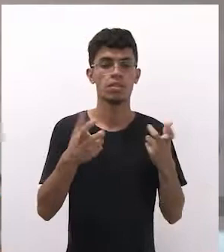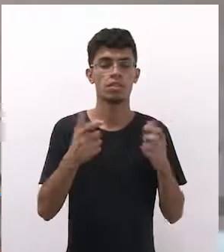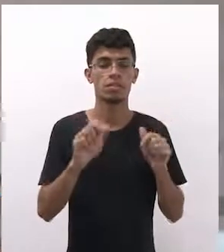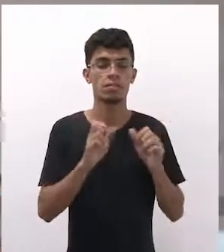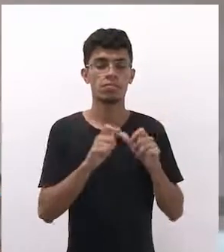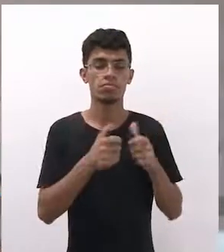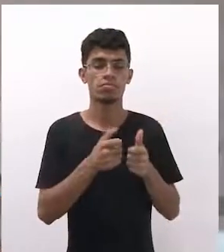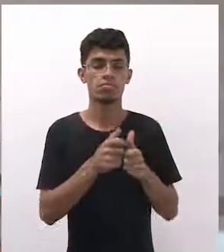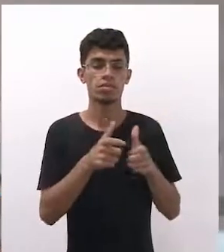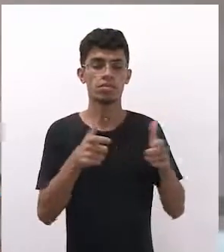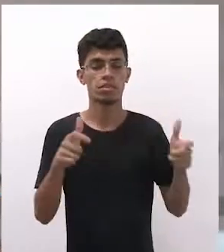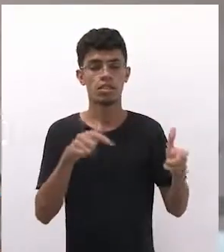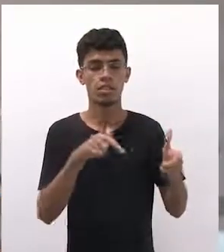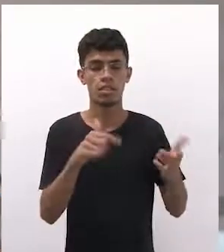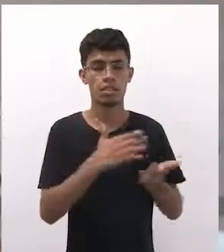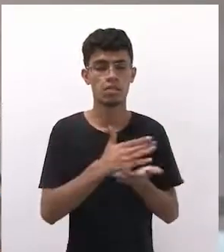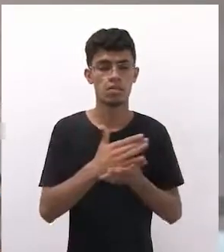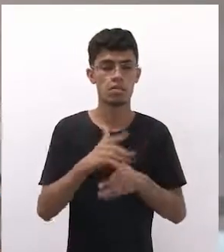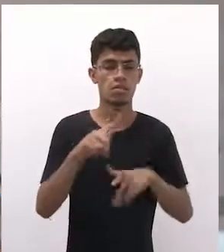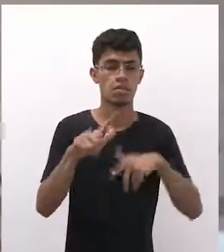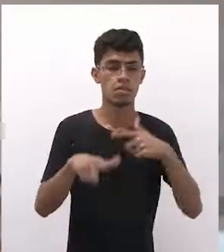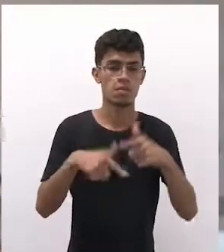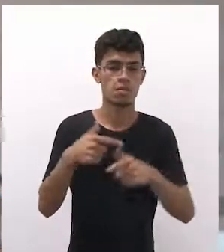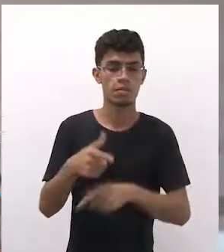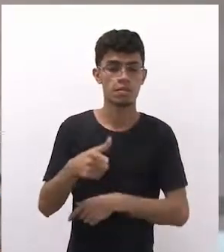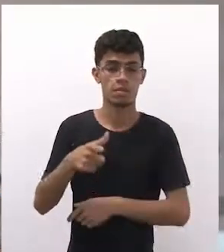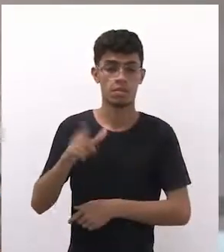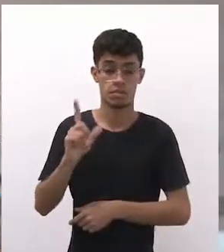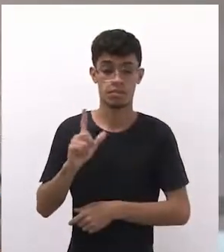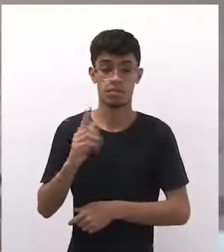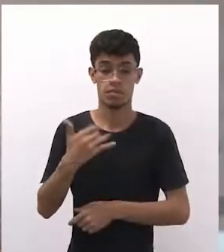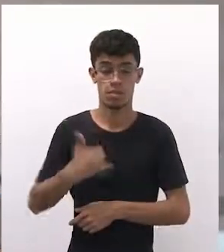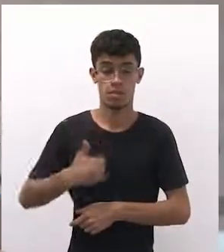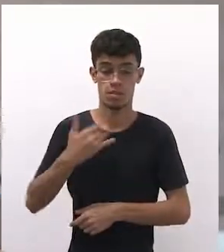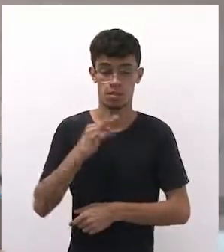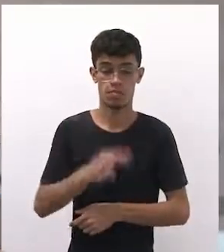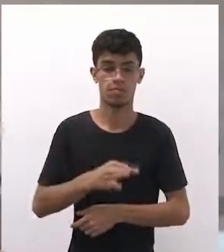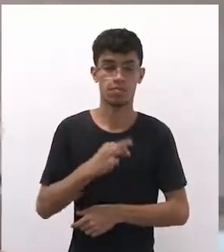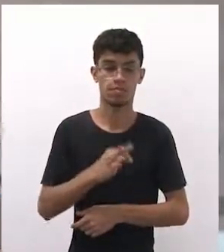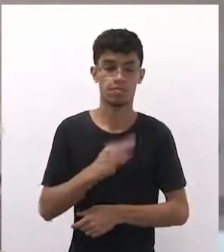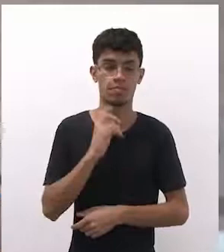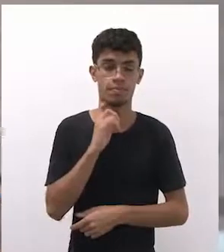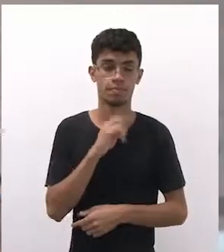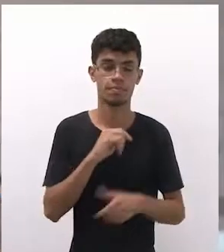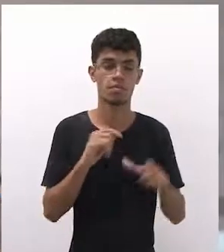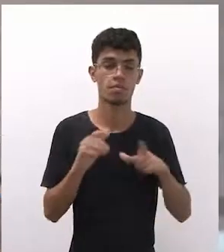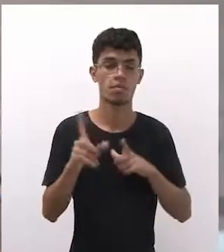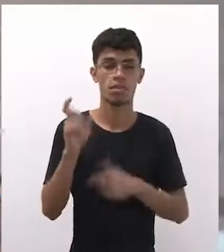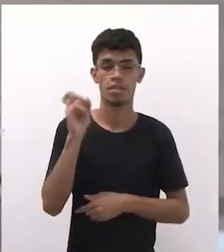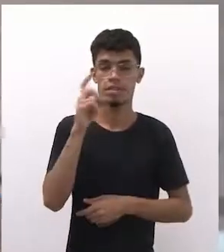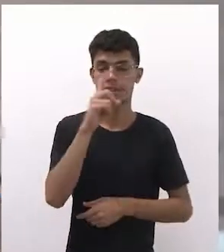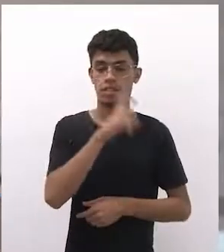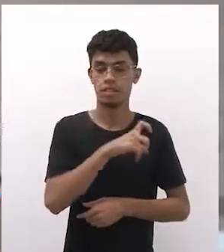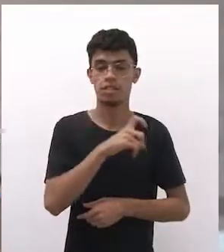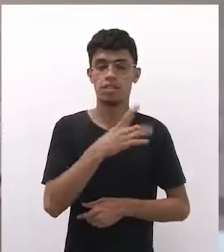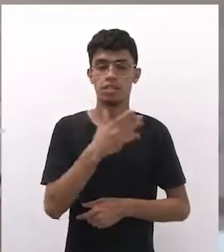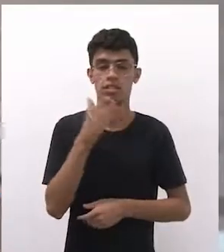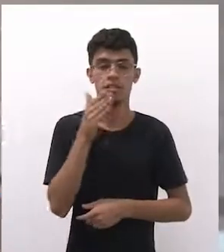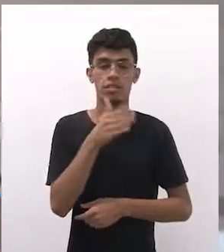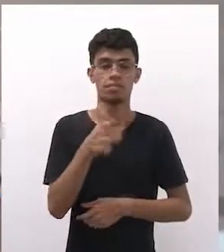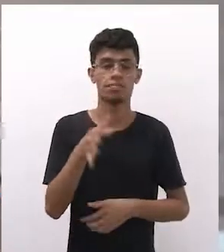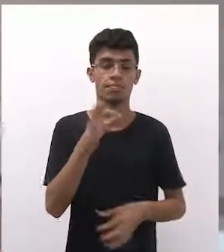delas começou a trabalhar muito antes da idade permitida. Então, a gente tem uma baita dificuldade de acesso